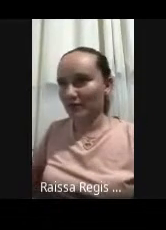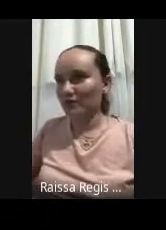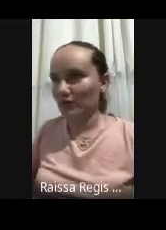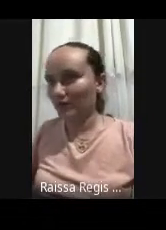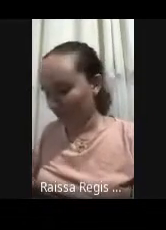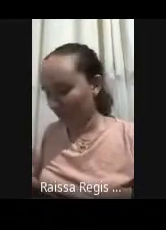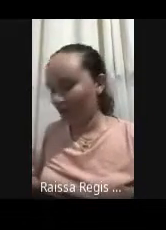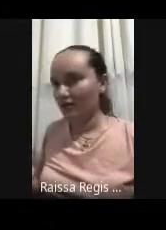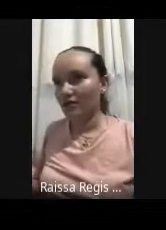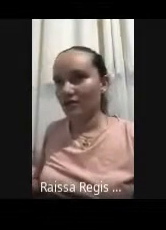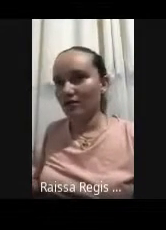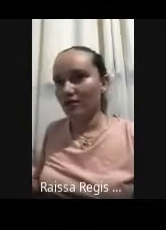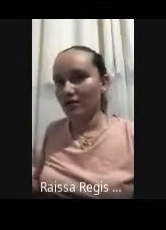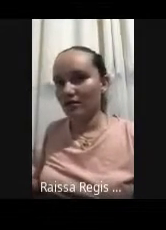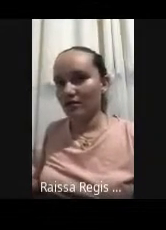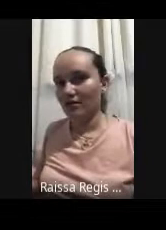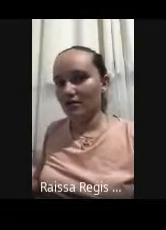slide. Passou, né?